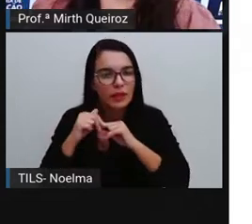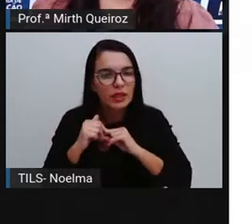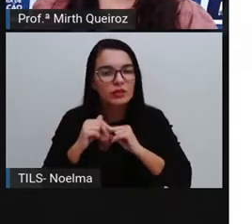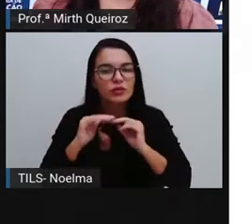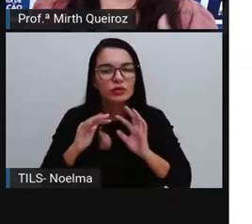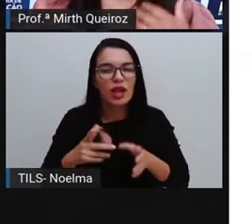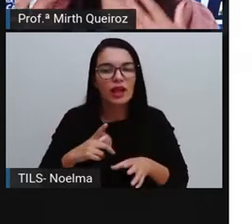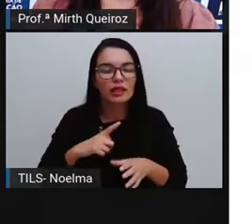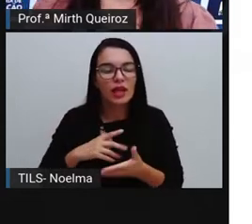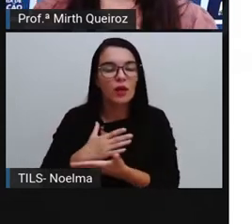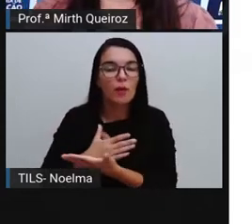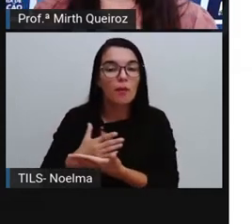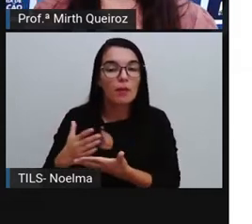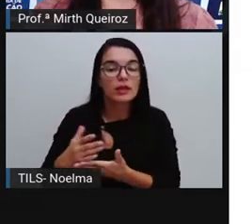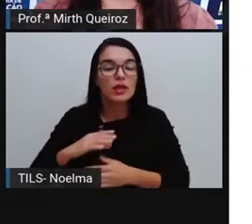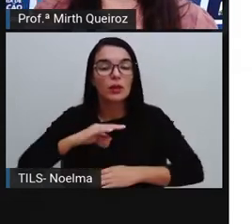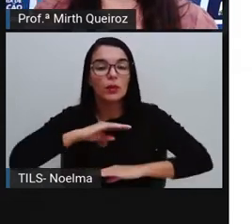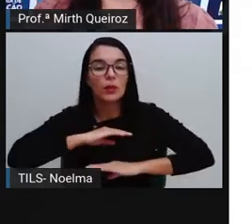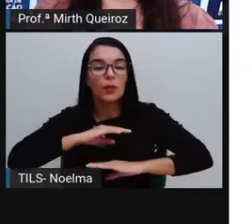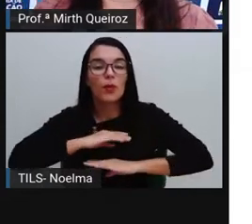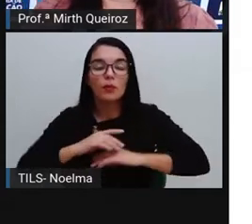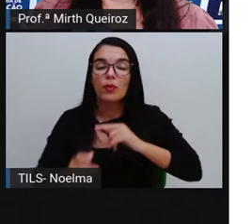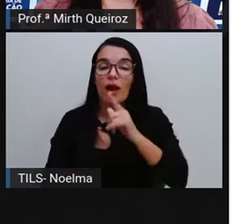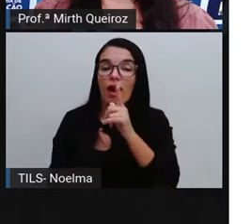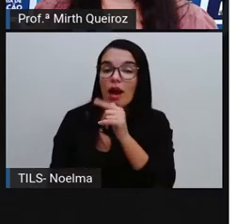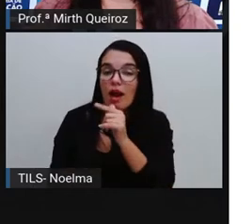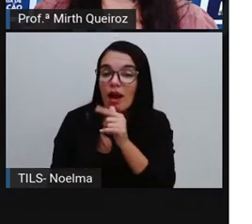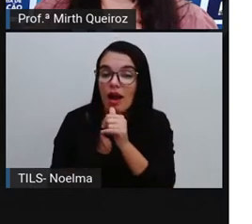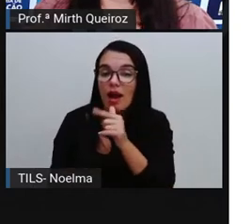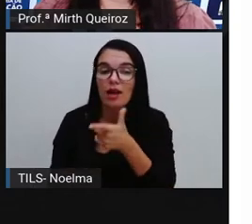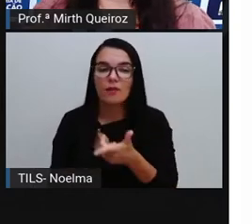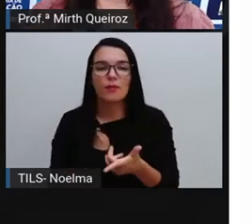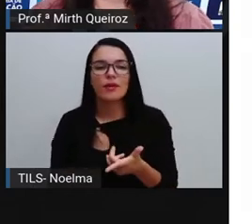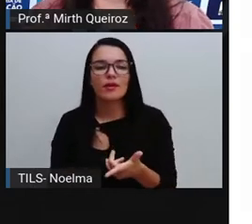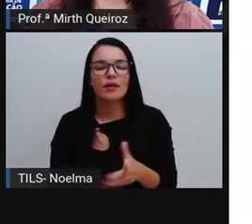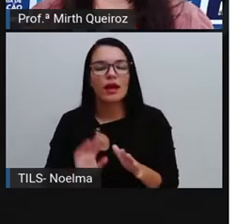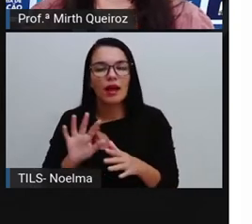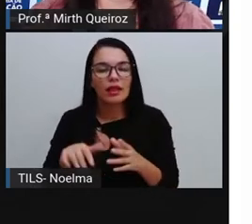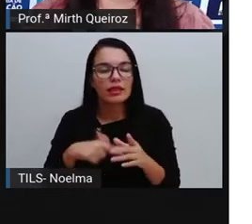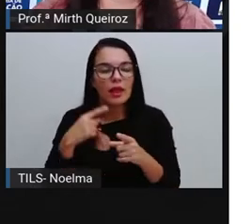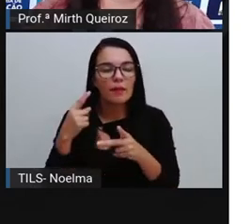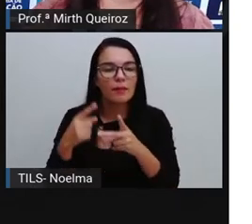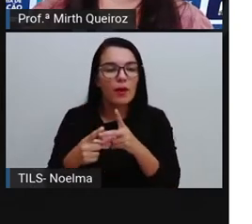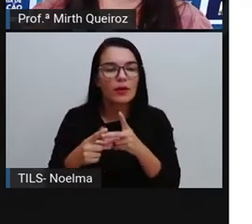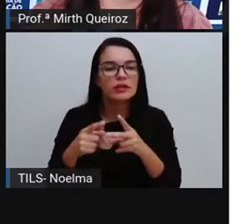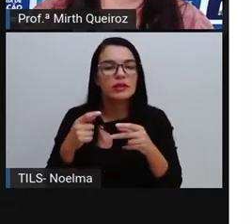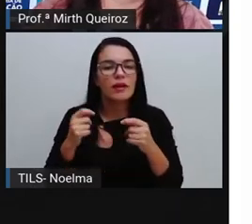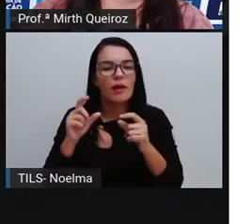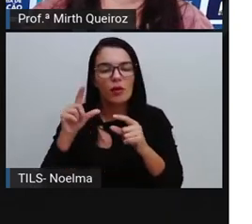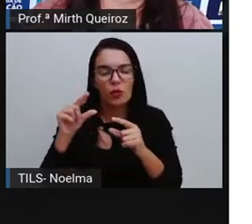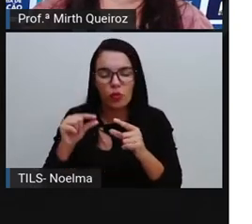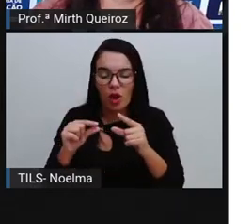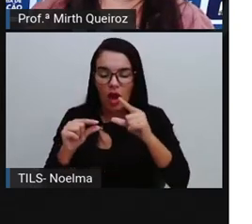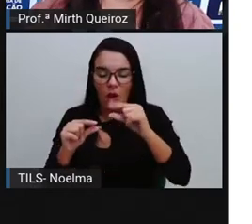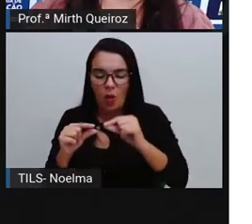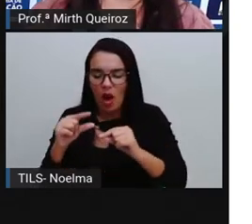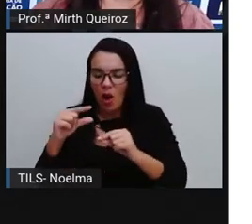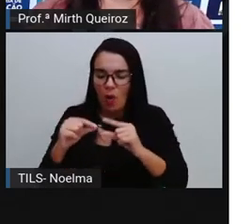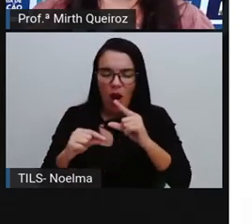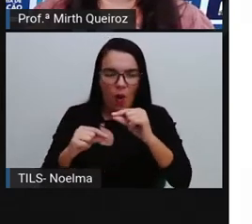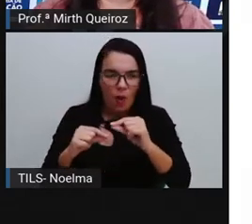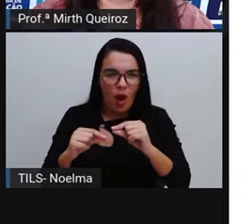do tempo, essa porcentagem de água que nosso corpo possui vai diminuindo, por isso que a ingestão deve ser maior.